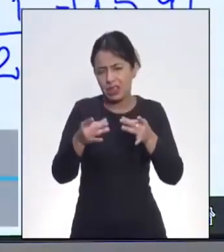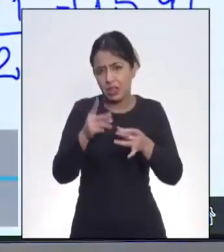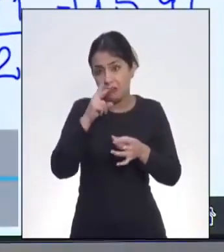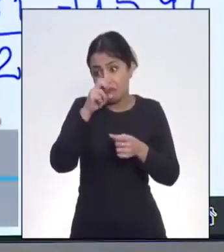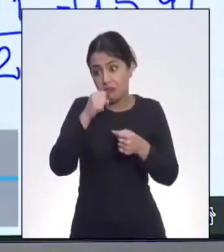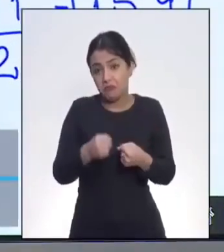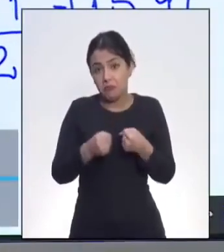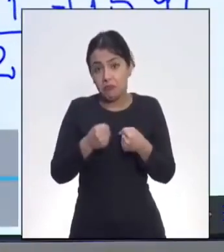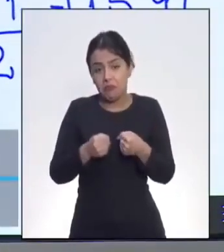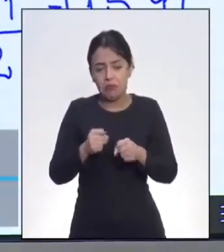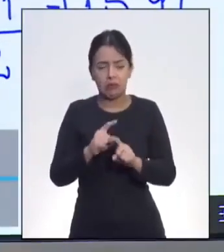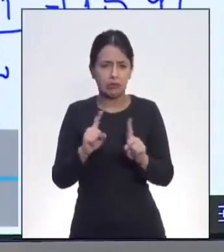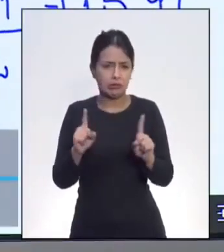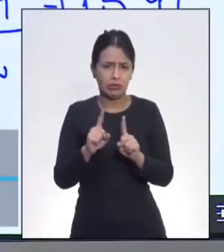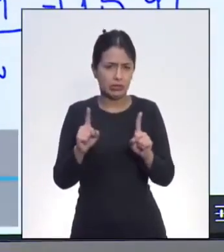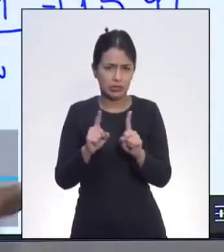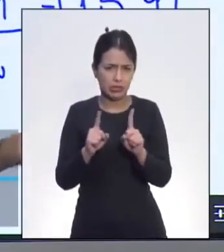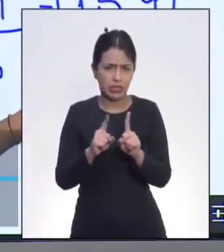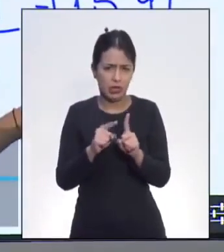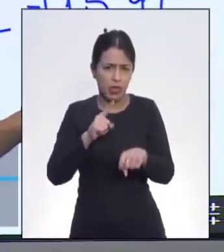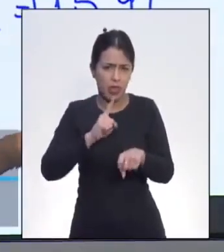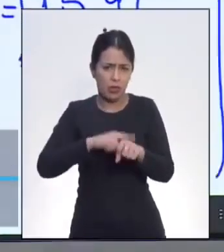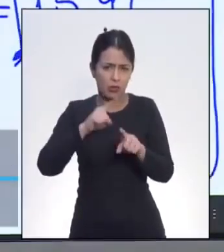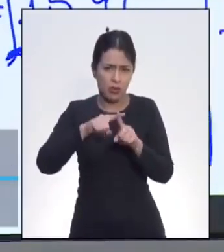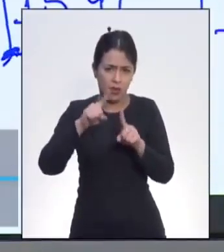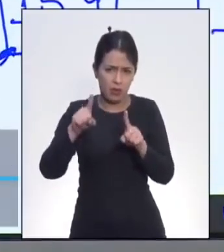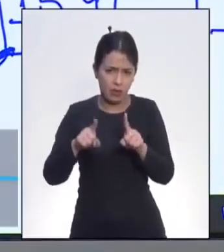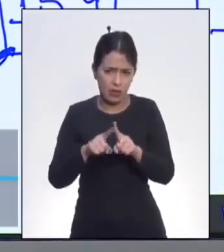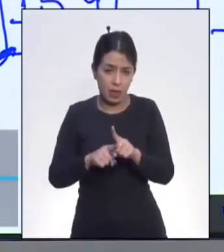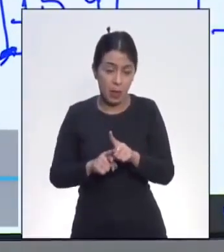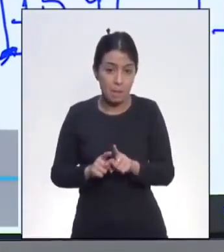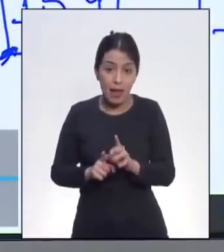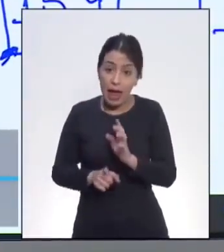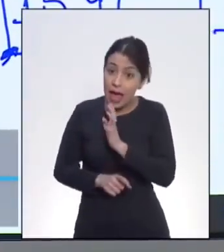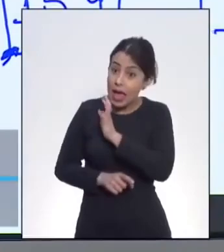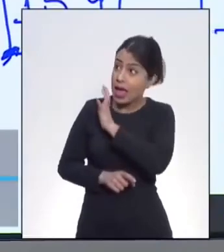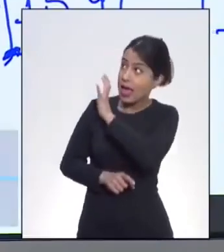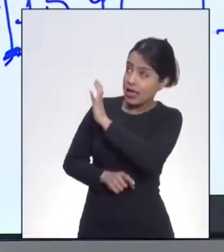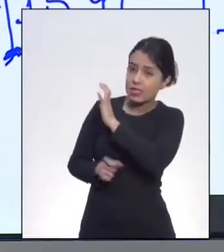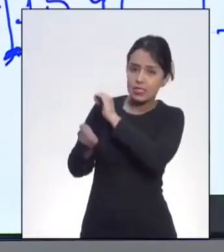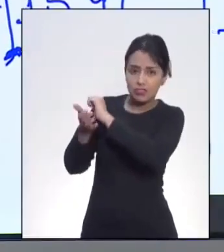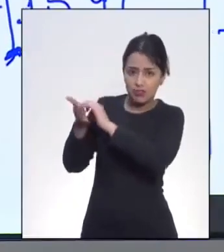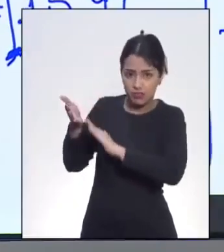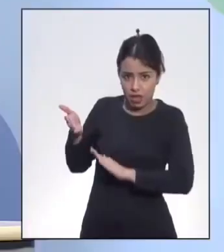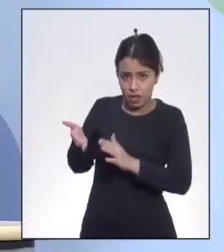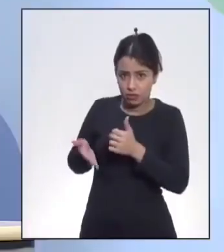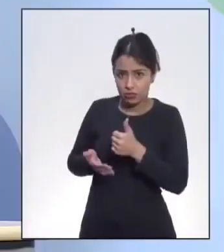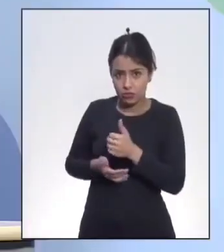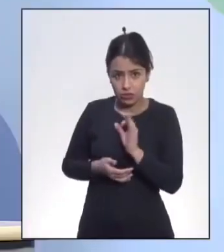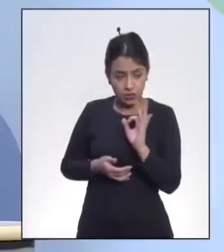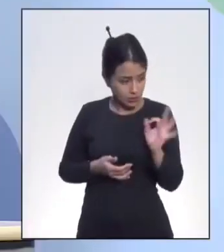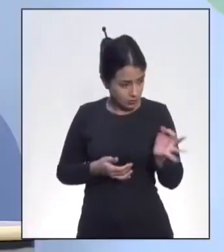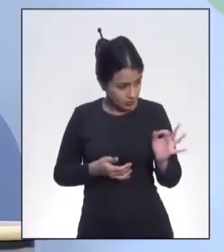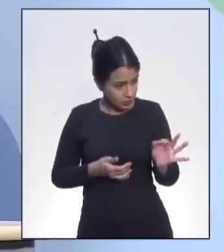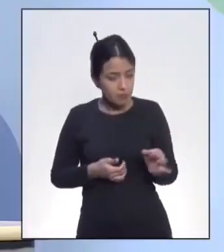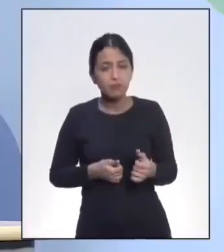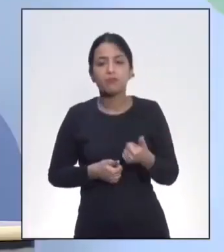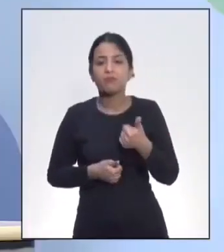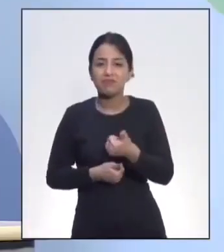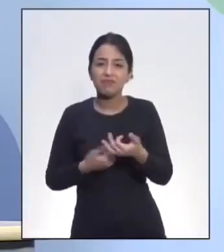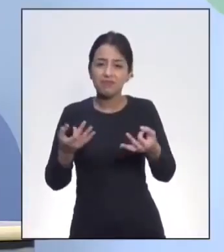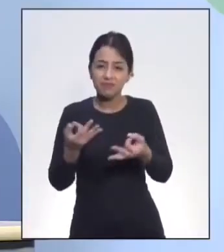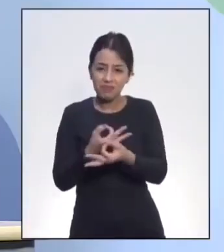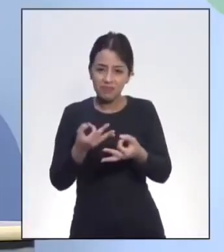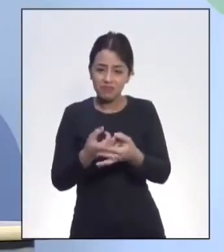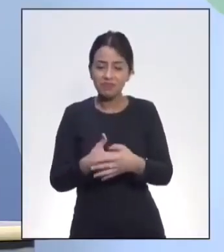assim, crucial na hora do arredondamento, pelo menos para essa situação, problema. É isso, Alessandra? Isso,